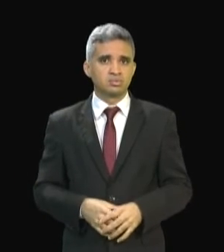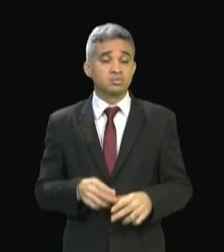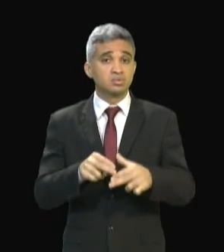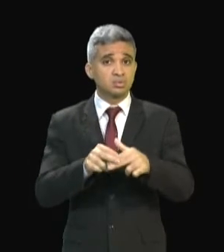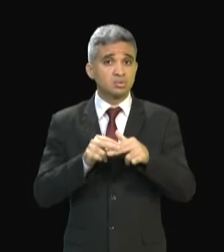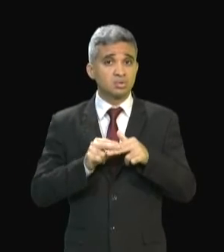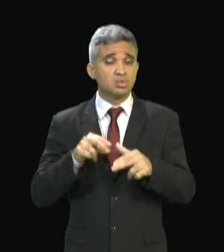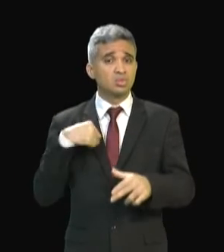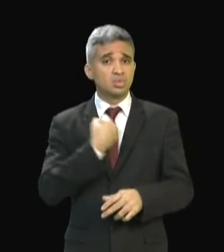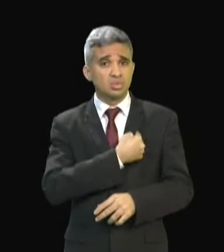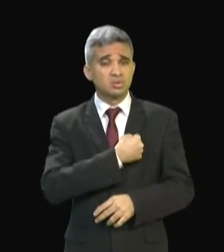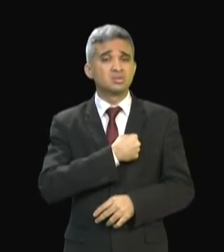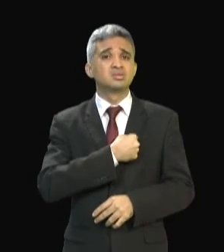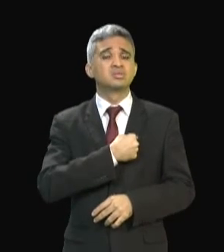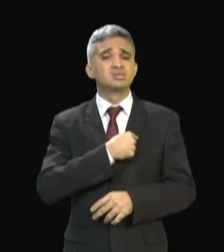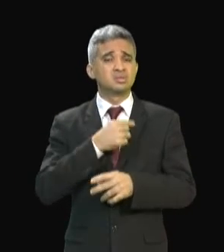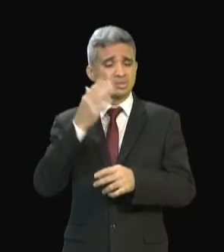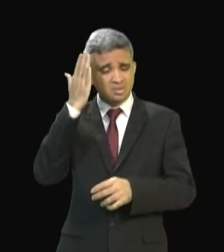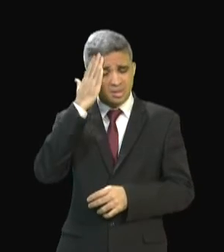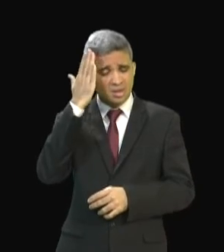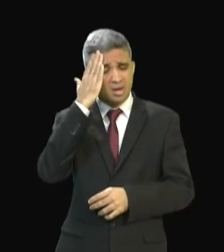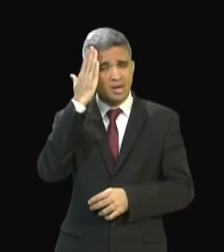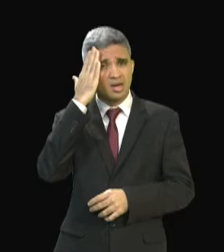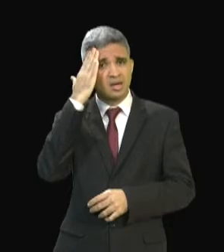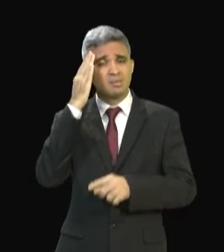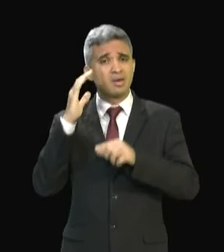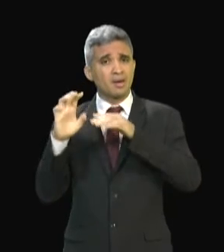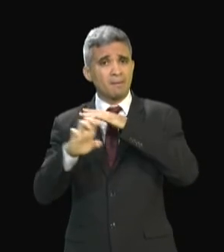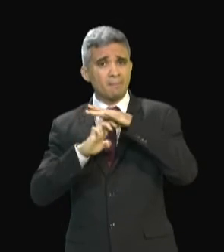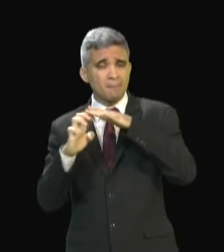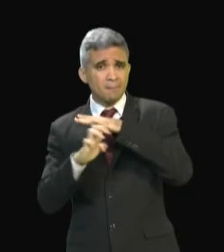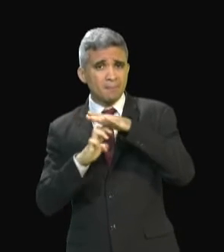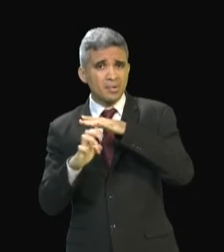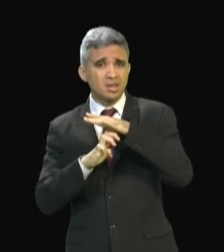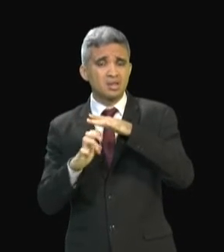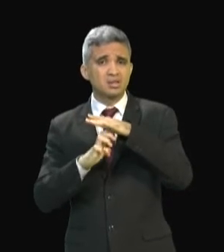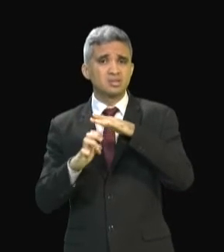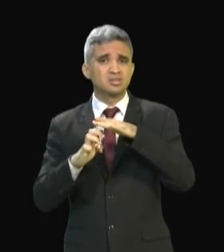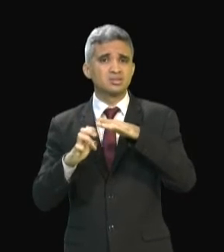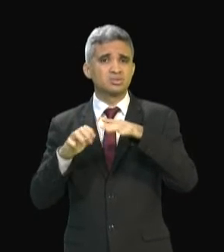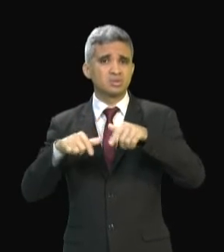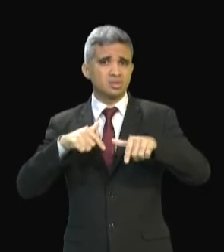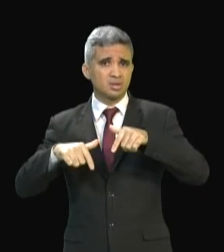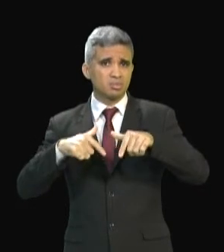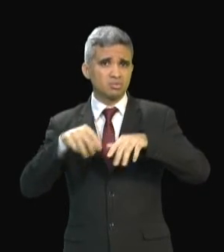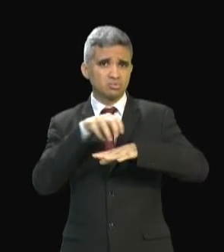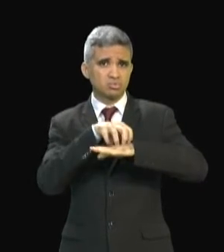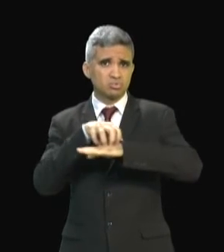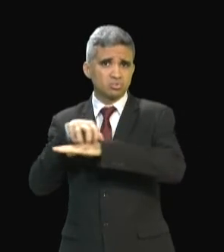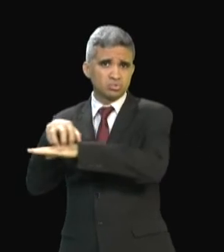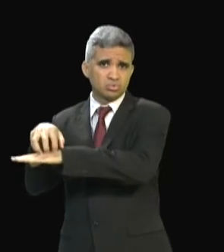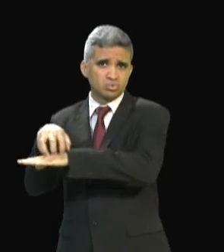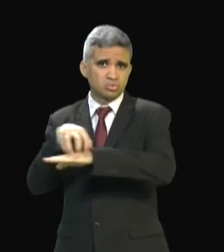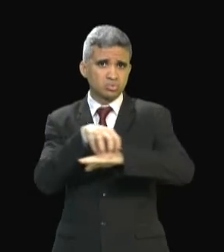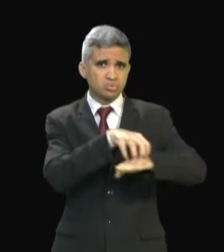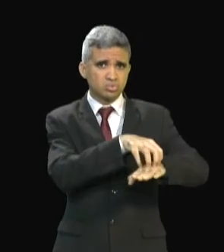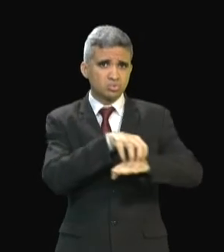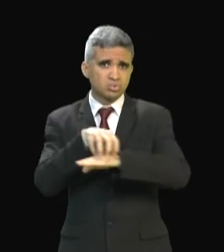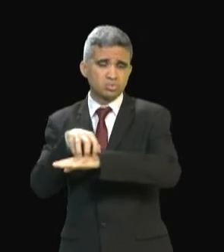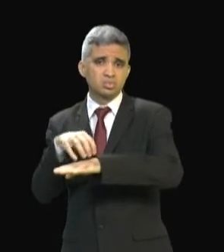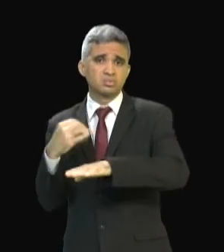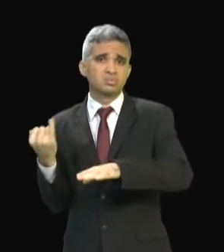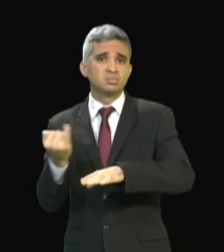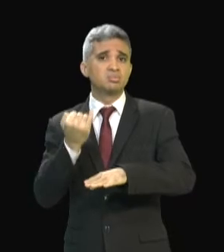importante, que é a Baixada Maranhense, e essa empresa específica passou cerca de 15 dias com todos